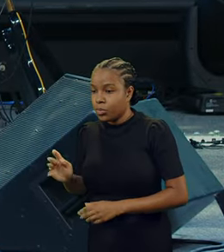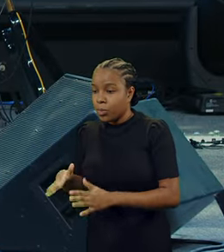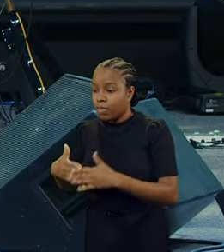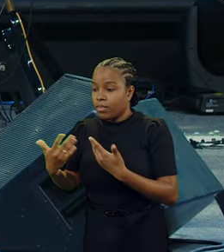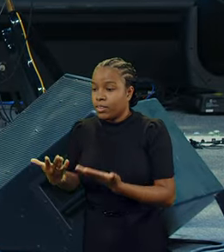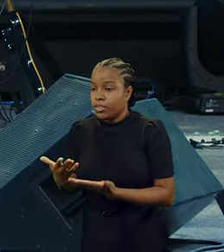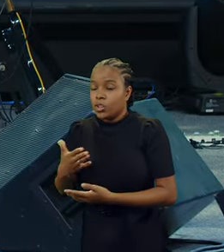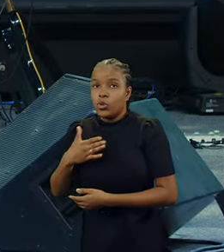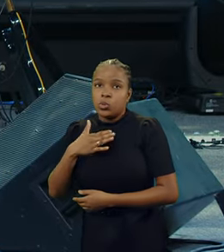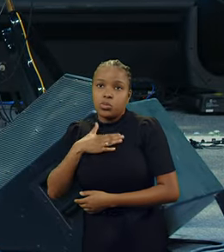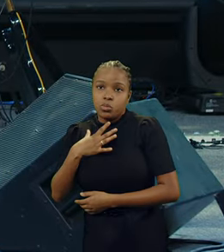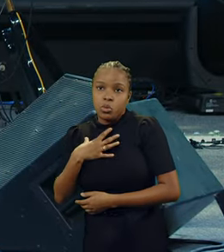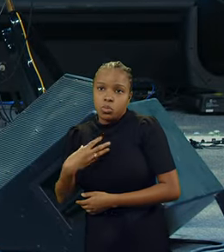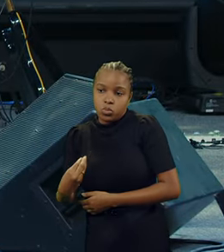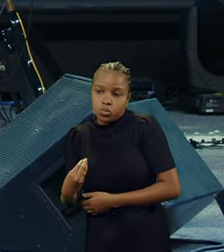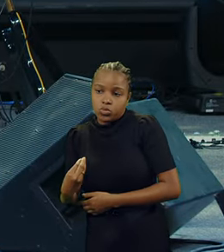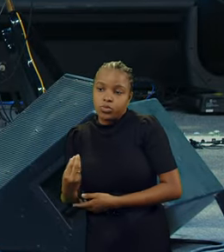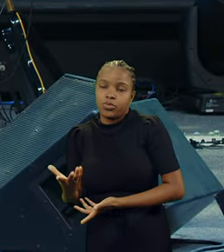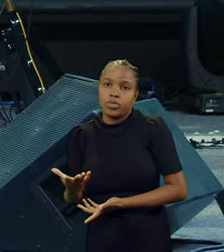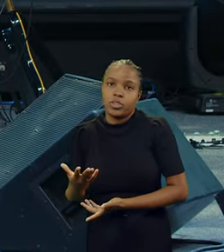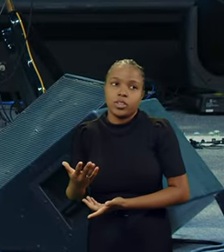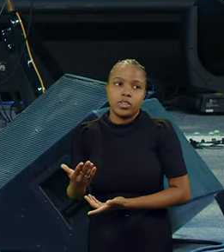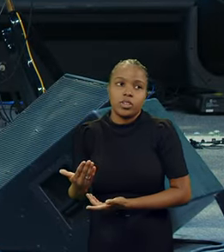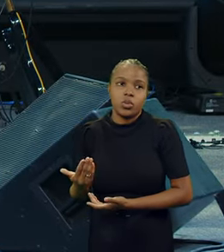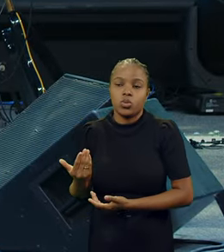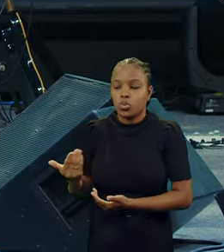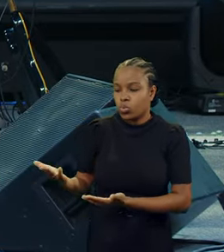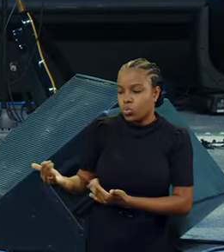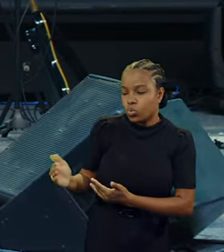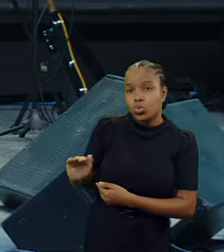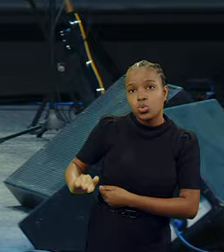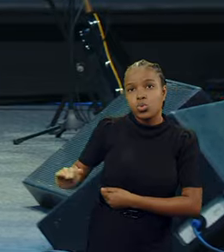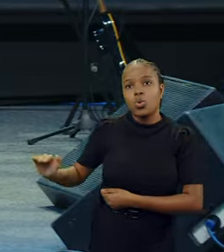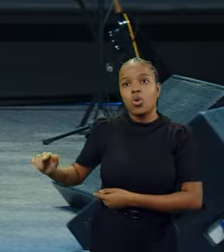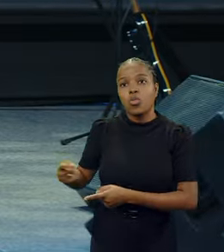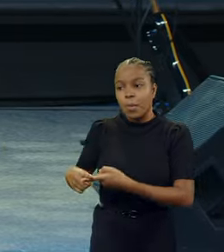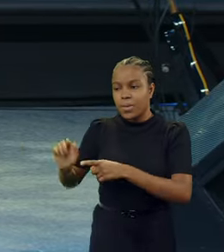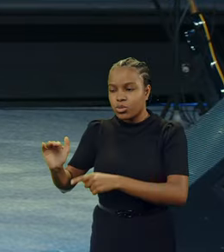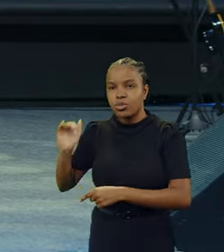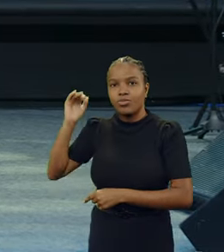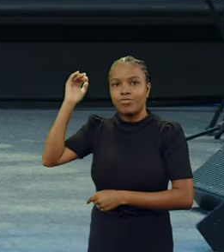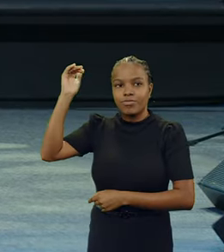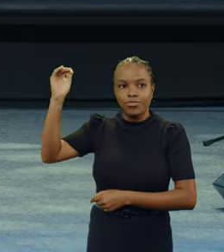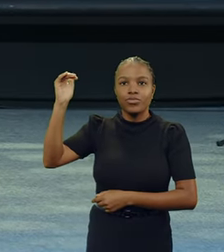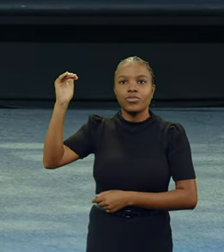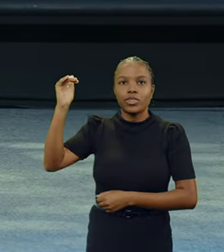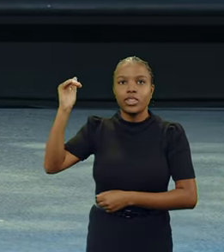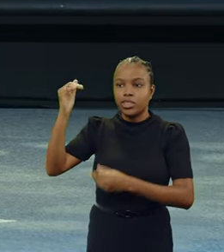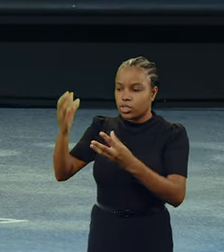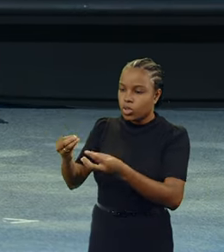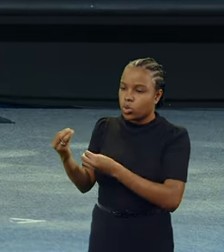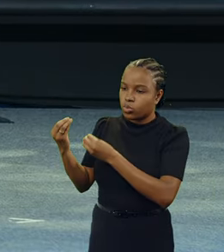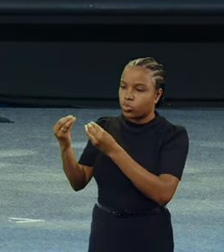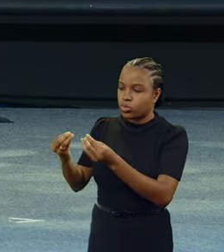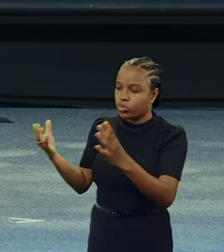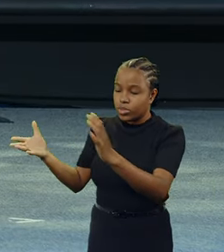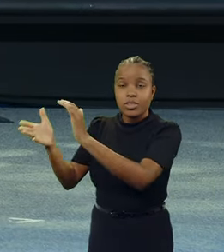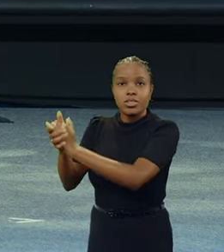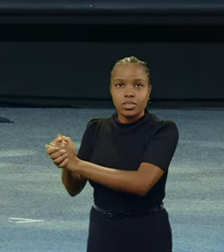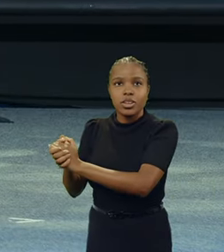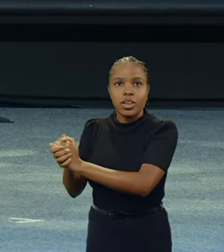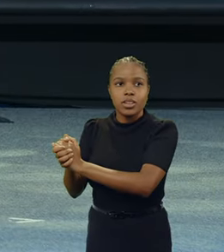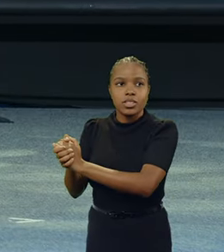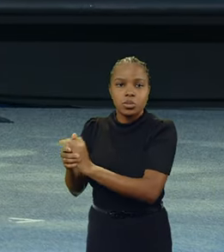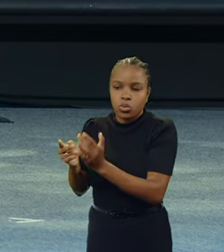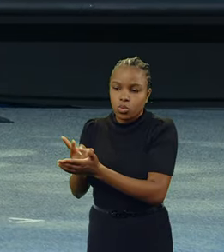Selá ainda está meio novo, e quando ele crescer, tiver homem barbado já, então eu te dou Tamar para continuar cumprindo a